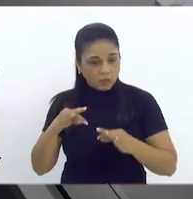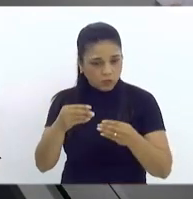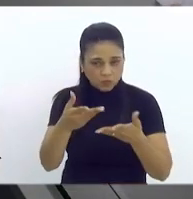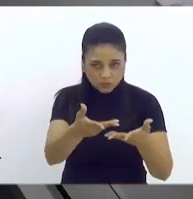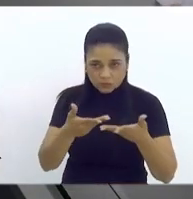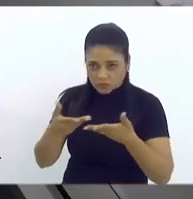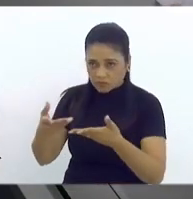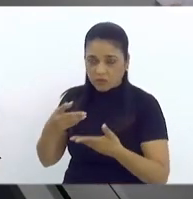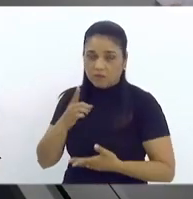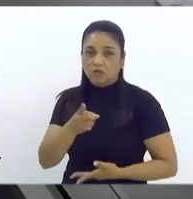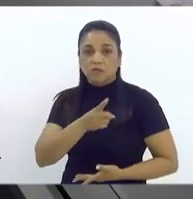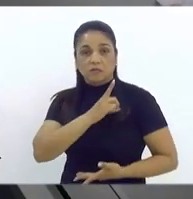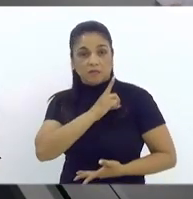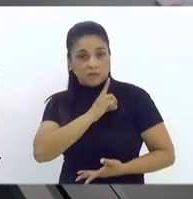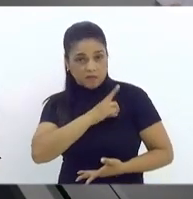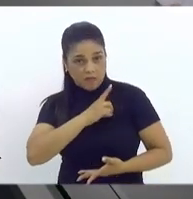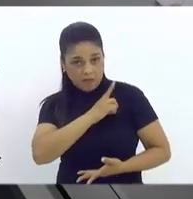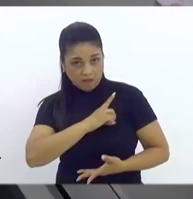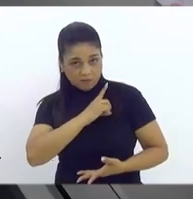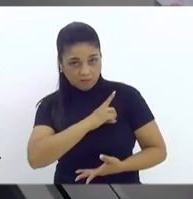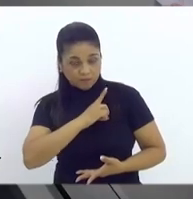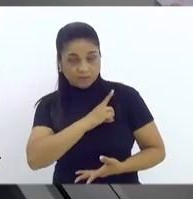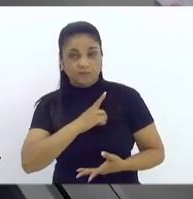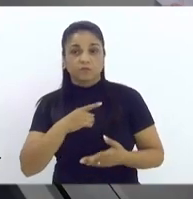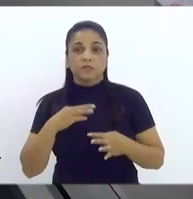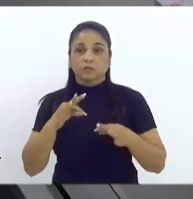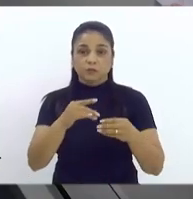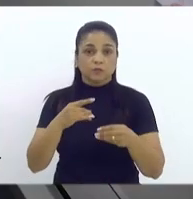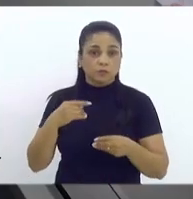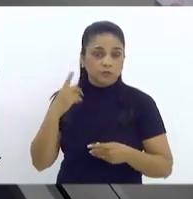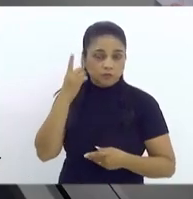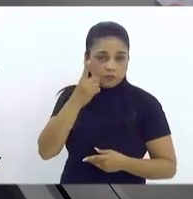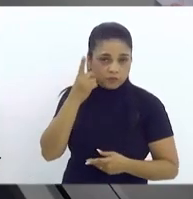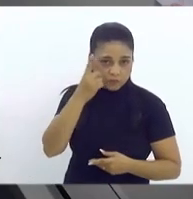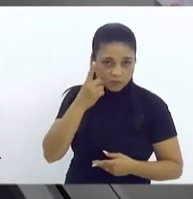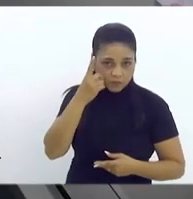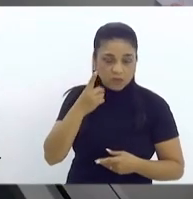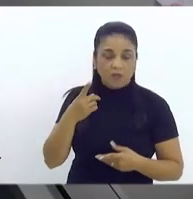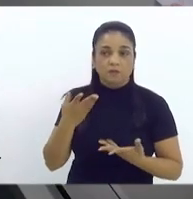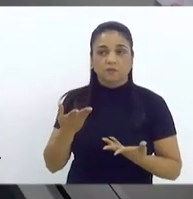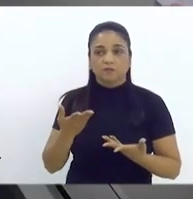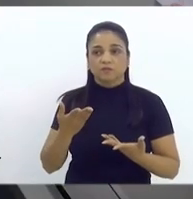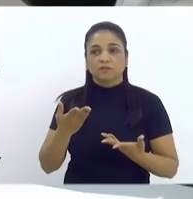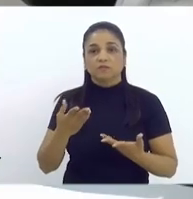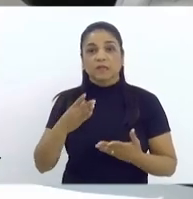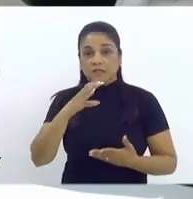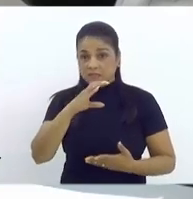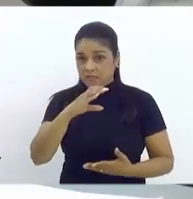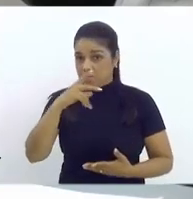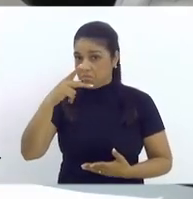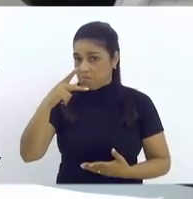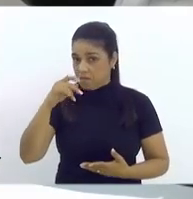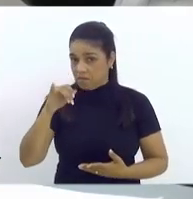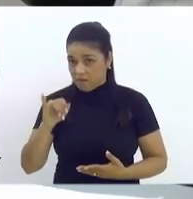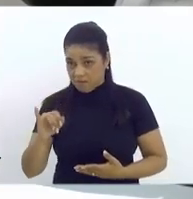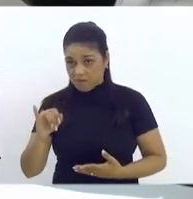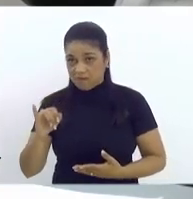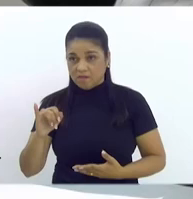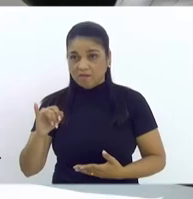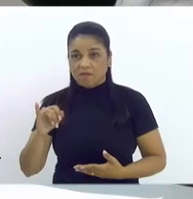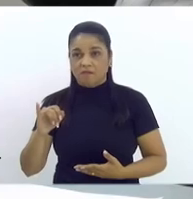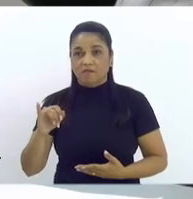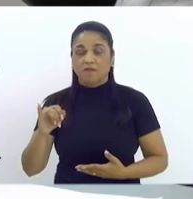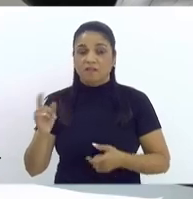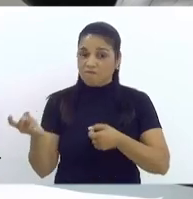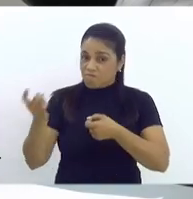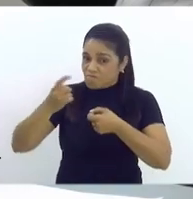delegado, aos deputados. E seguimos firme, porque a CPI está... A gente está voltando